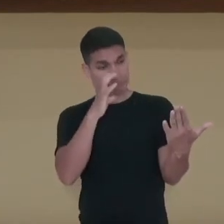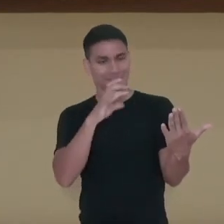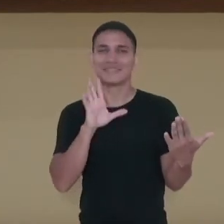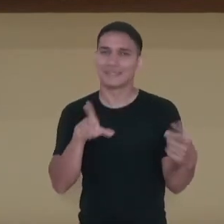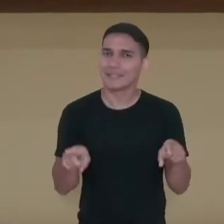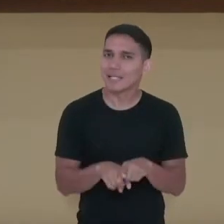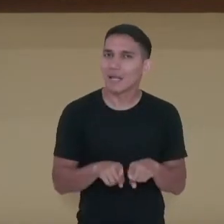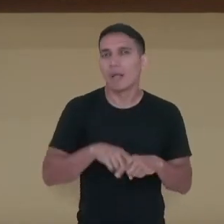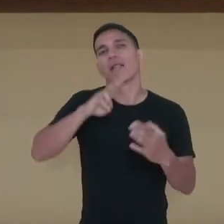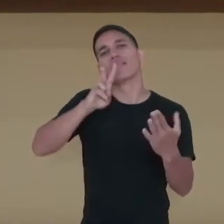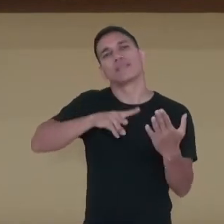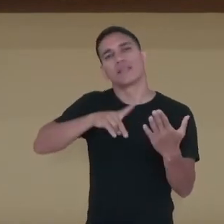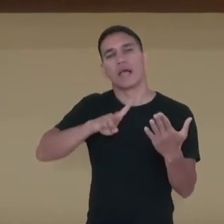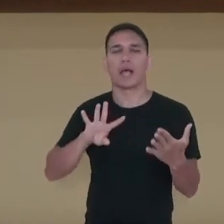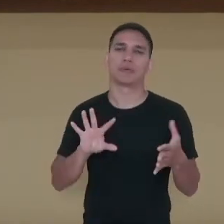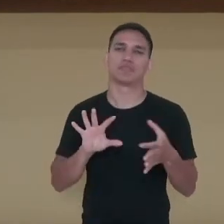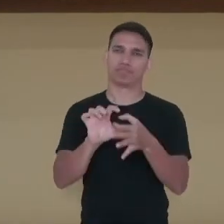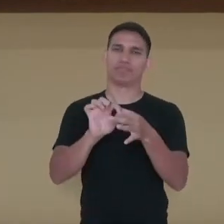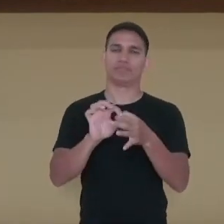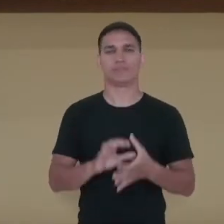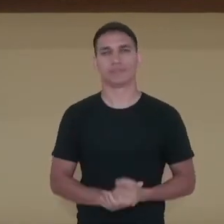na leitura daquela palavra, tá?